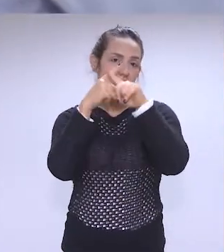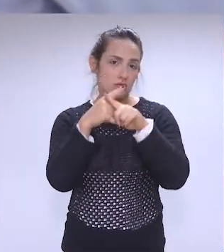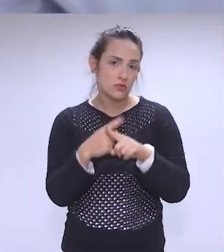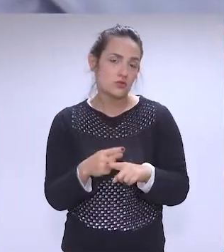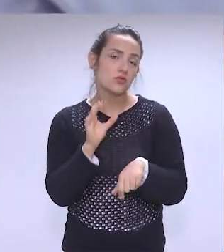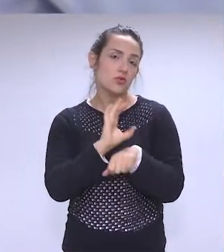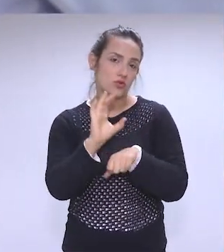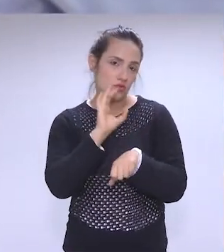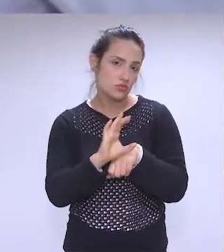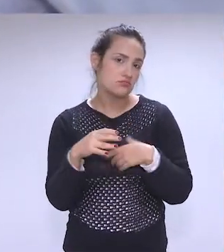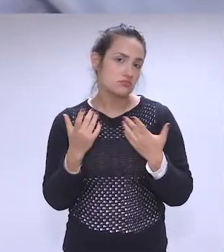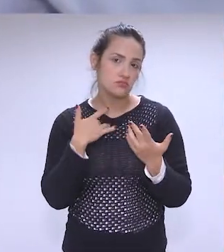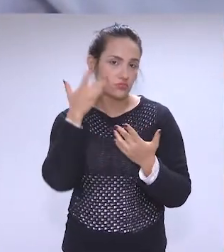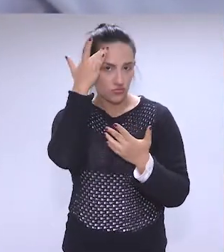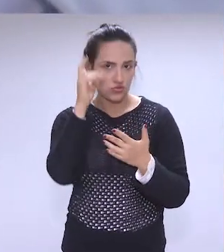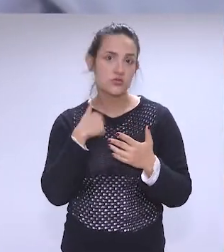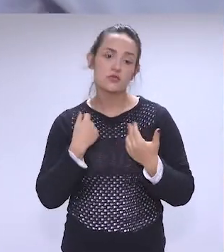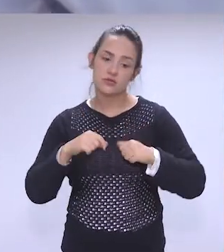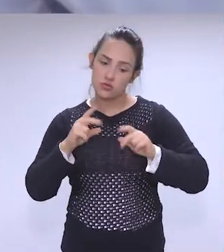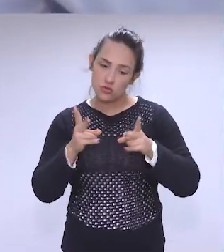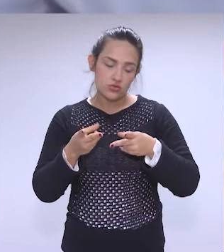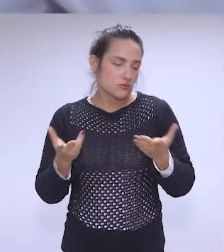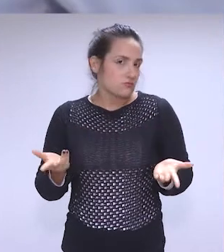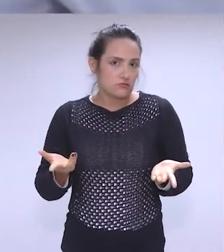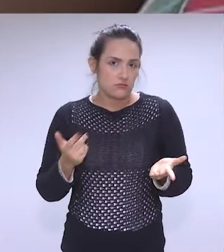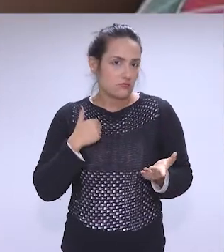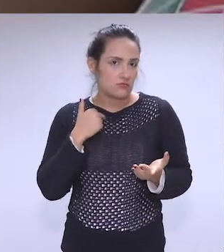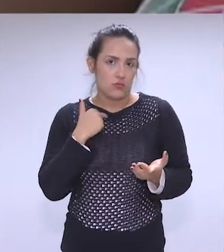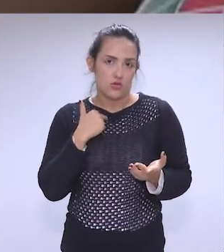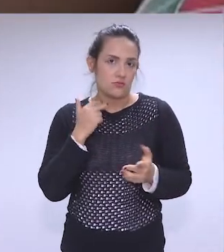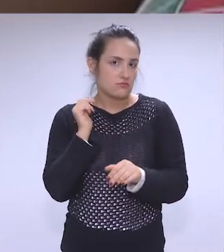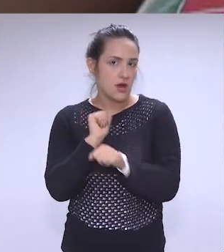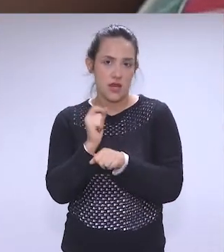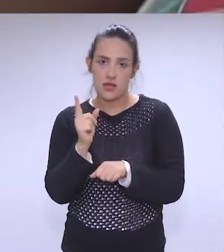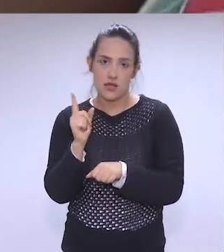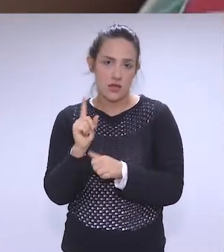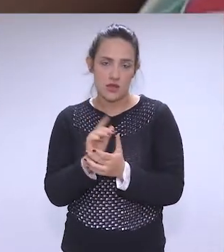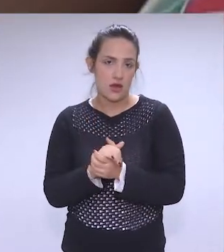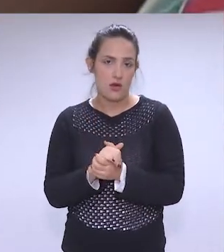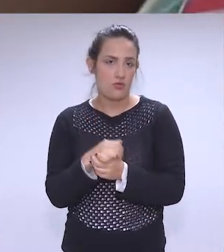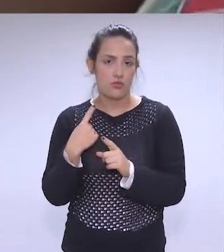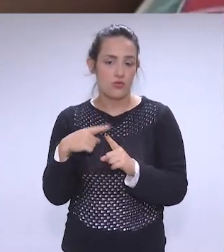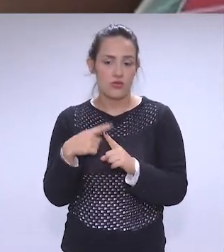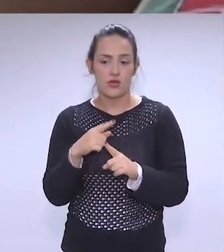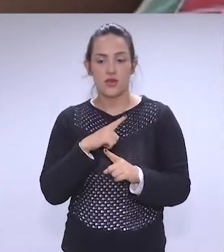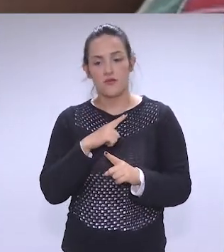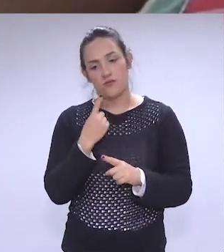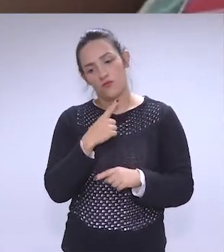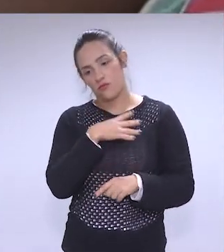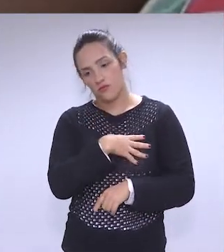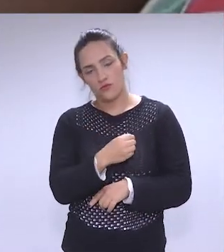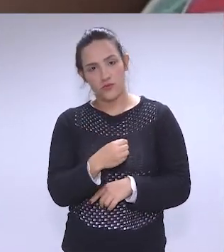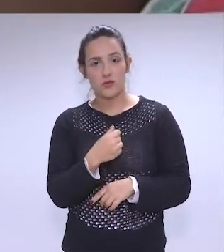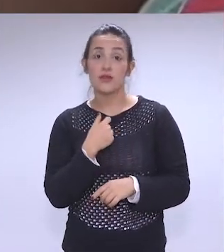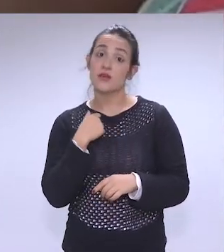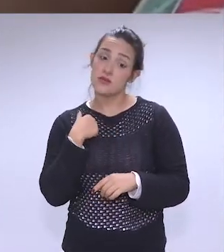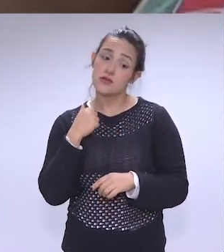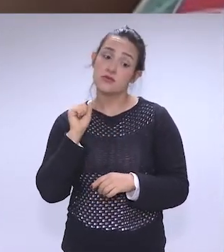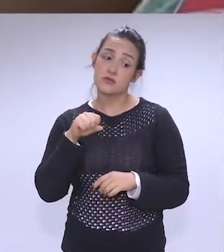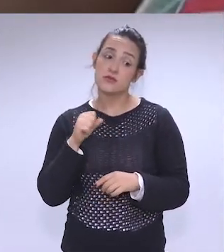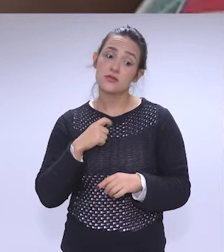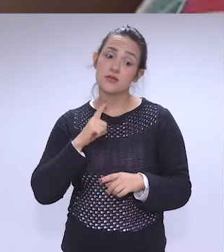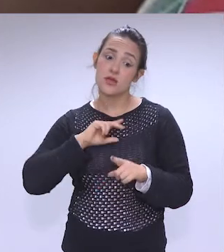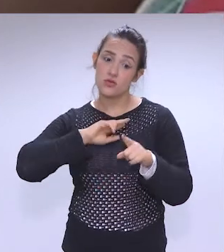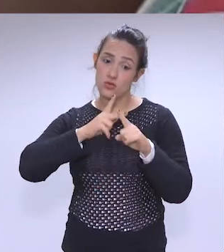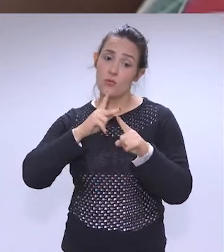aí cursinho, essas coisas. Continuar, não tem que parar a vida inteira, claro, tendo outras